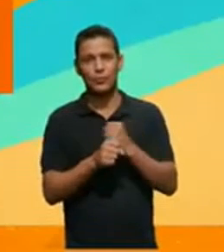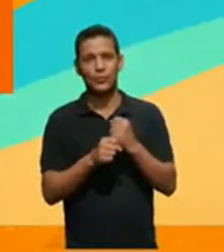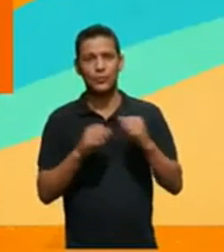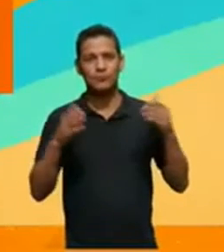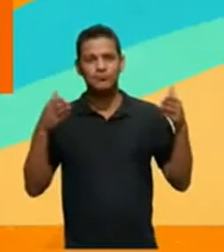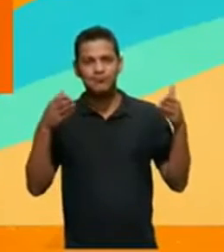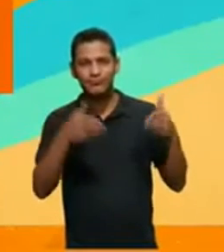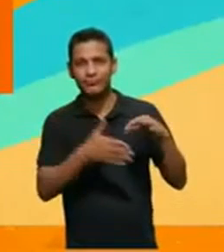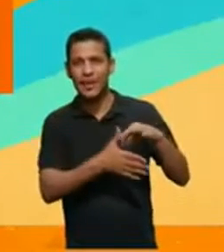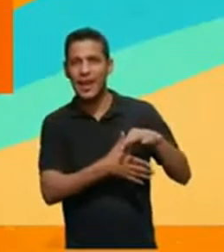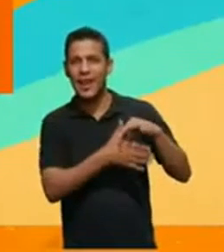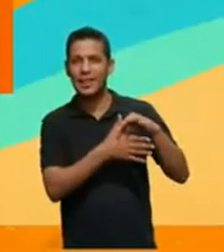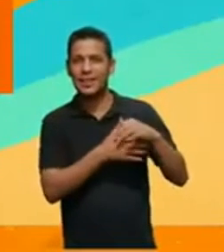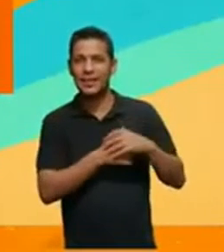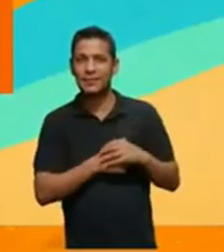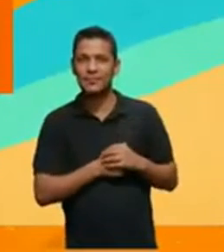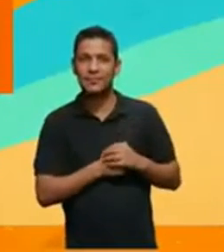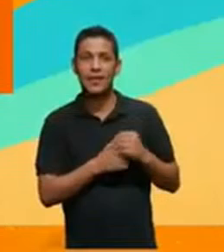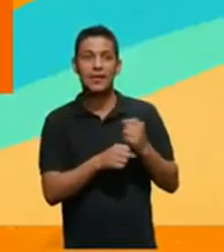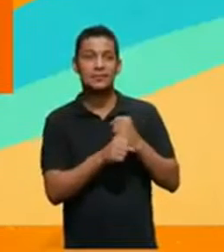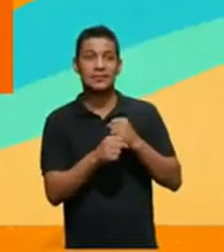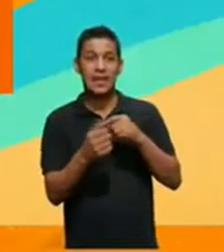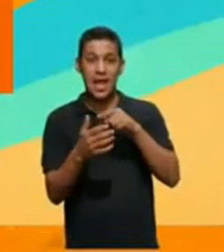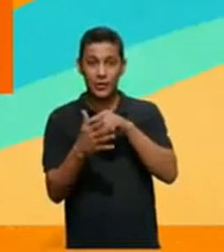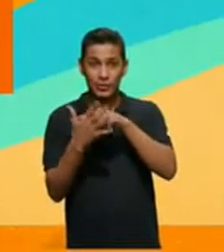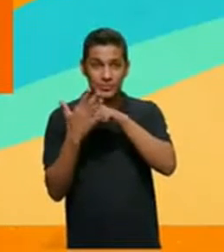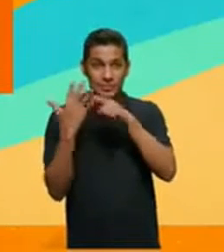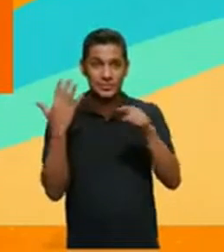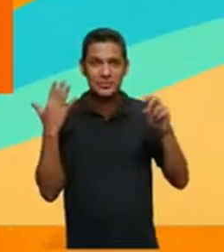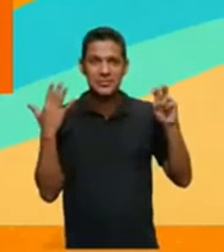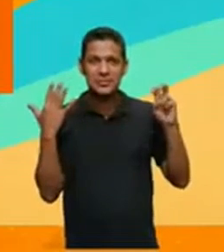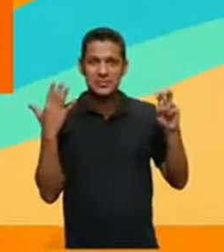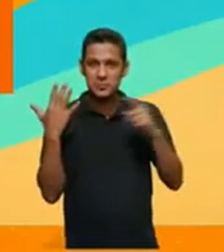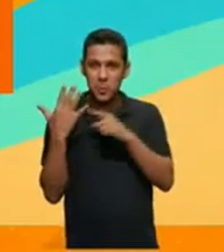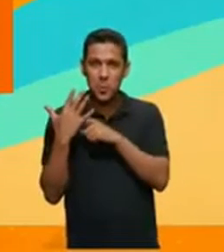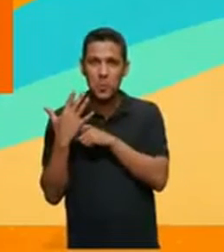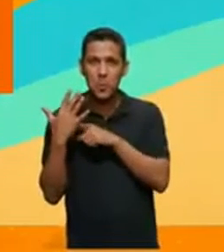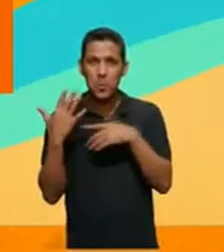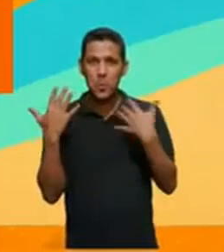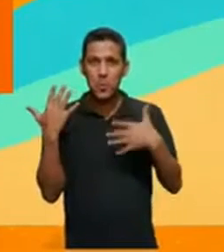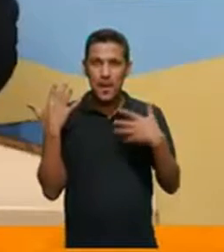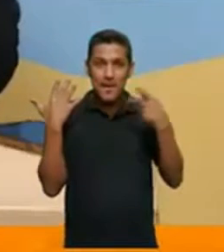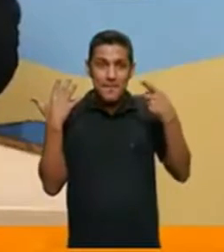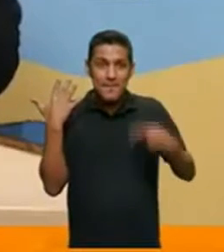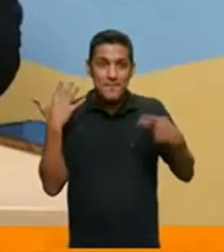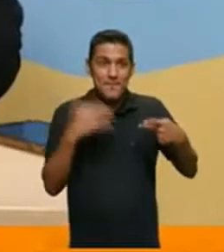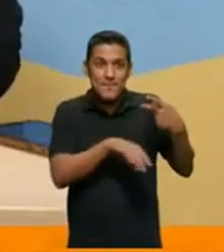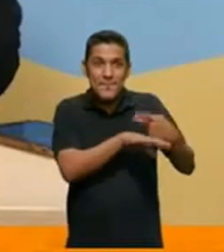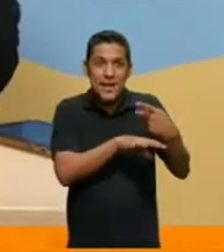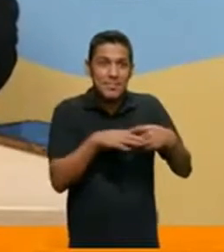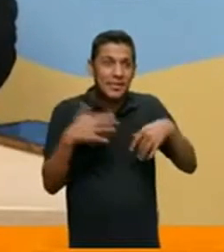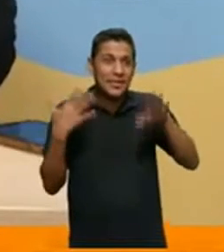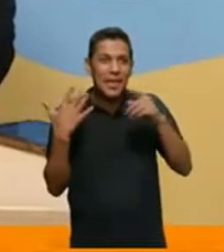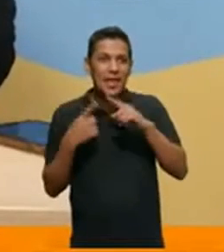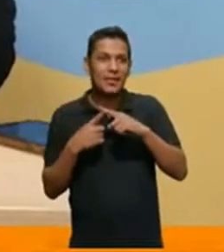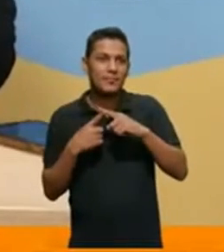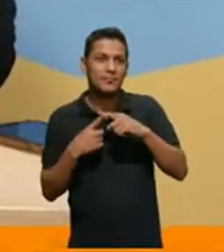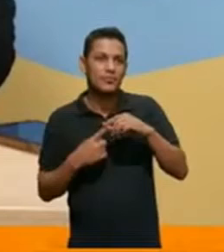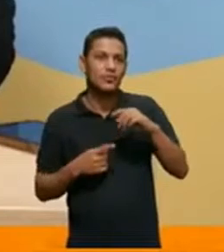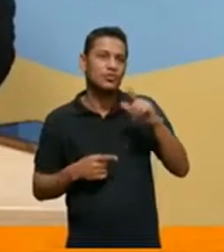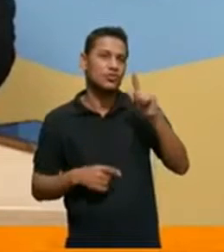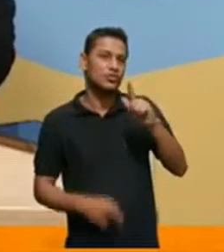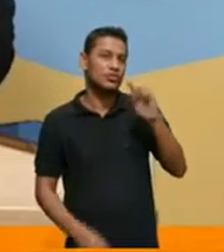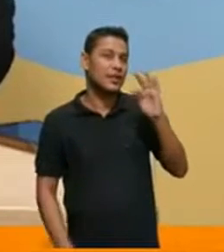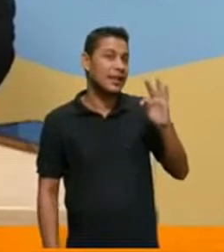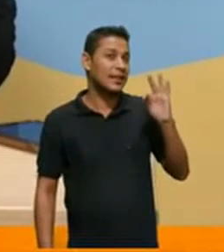inovador este ano cinco candidaturas estão aptas a concorrer aos prêmios são elas GTT alinhamento